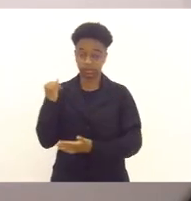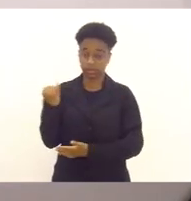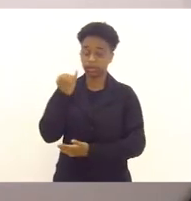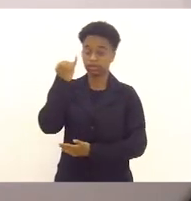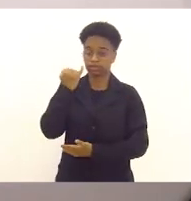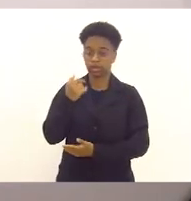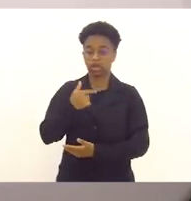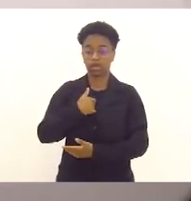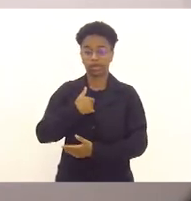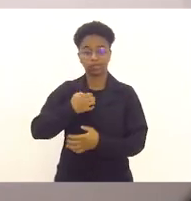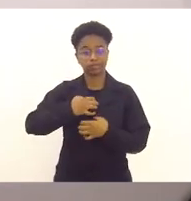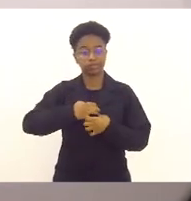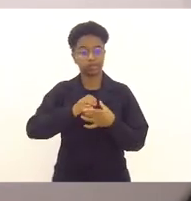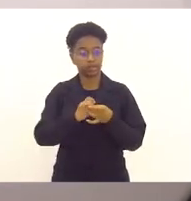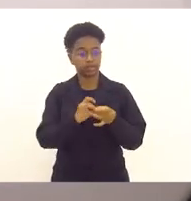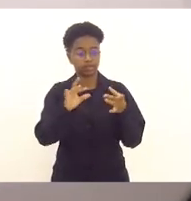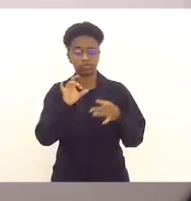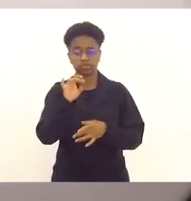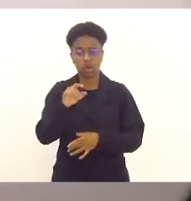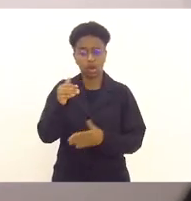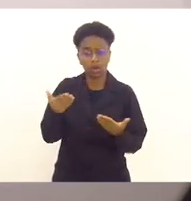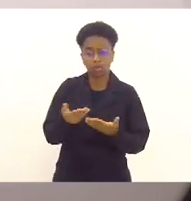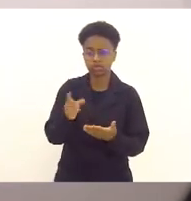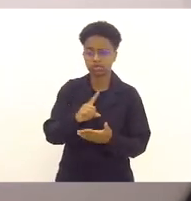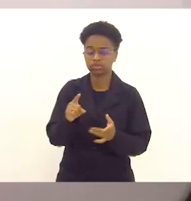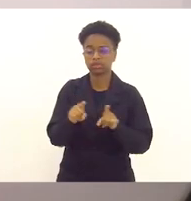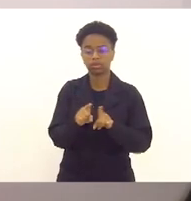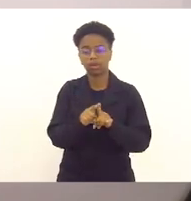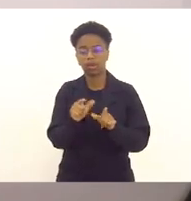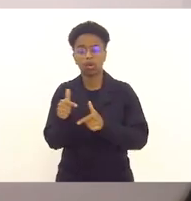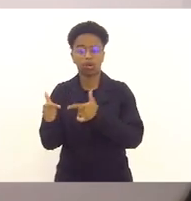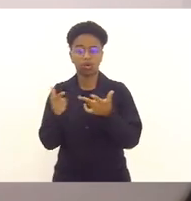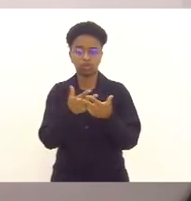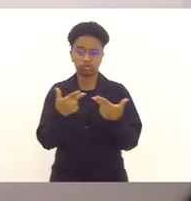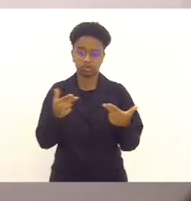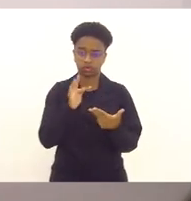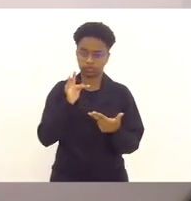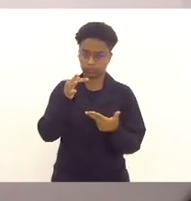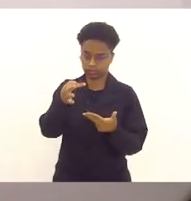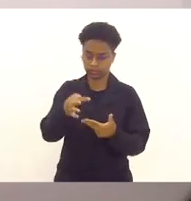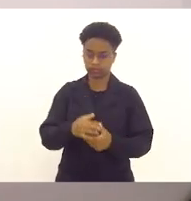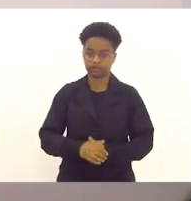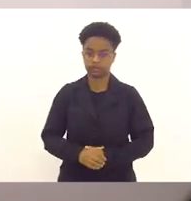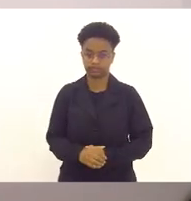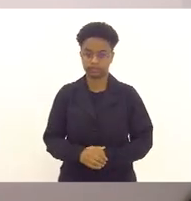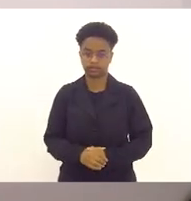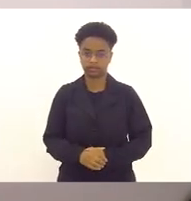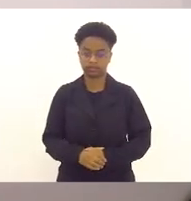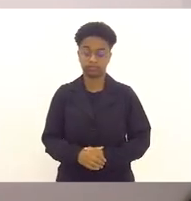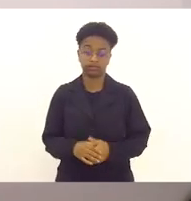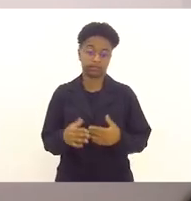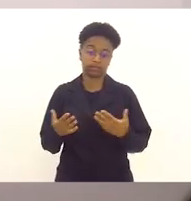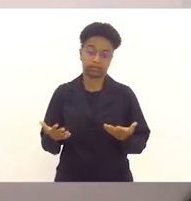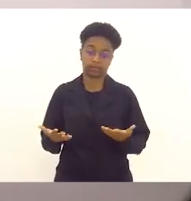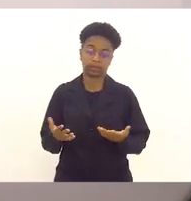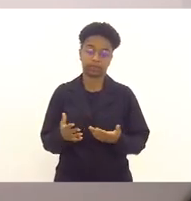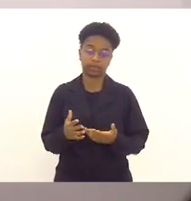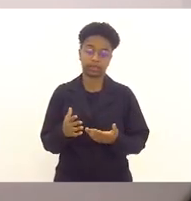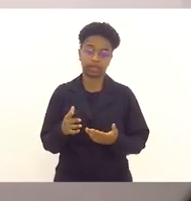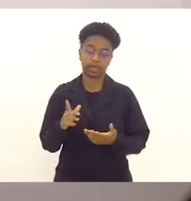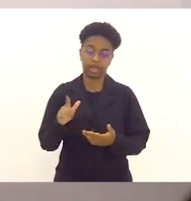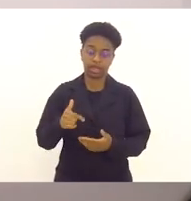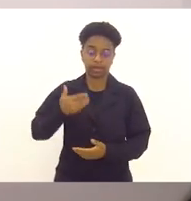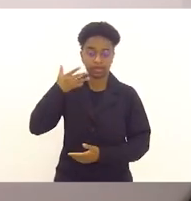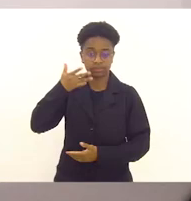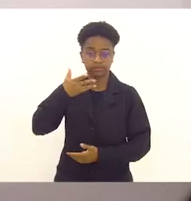me coloco à disposição não só para essa compra coisas outras coisas futuras e enfim essa palavra